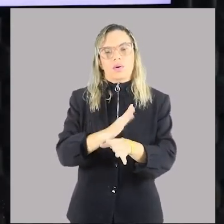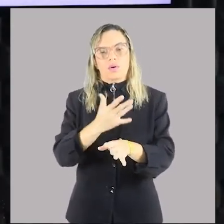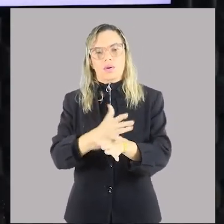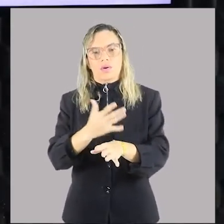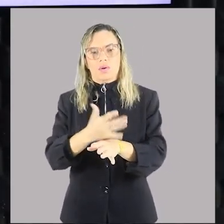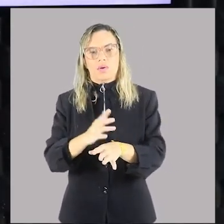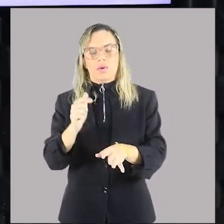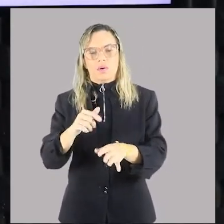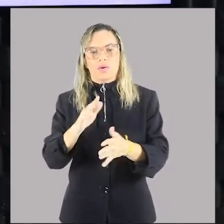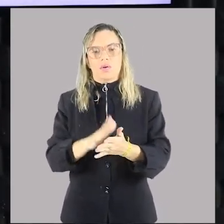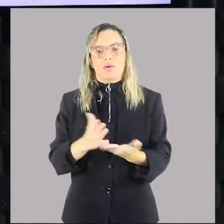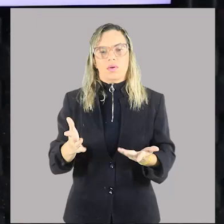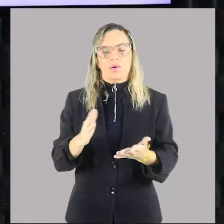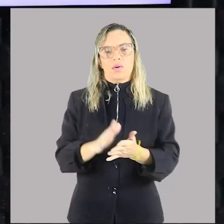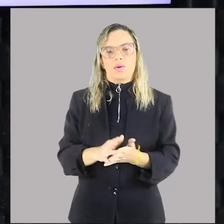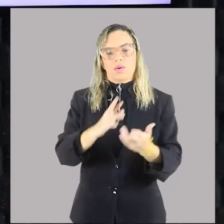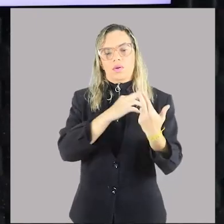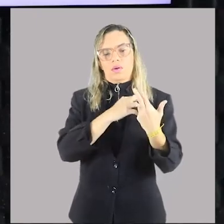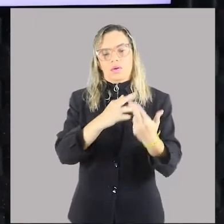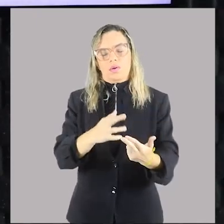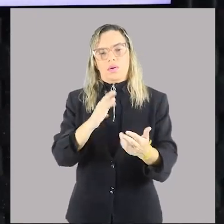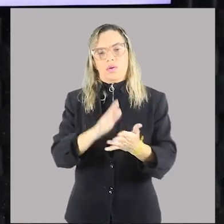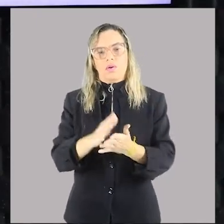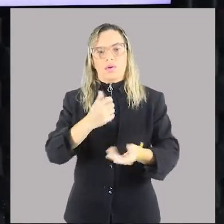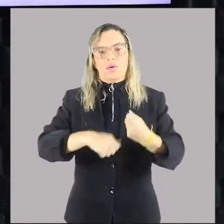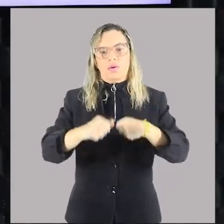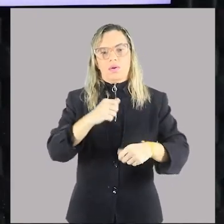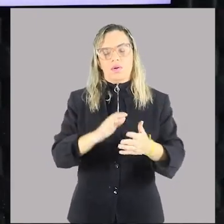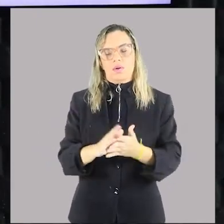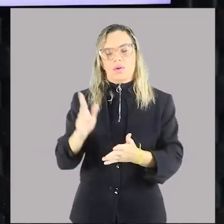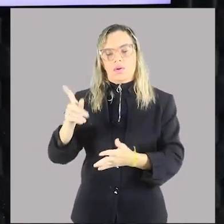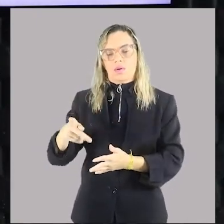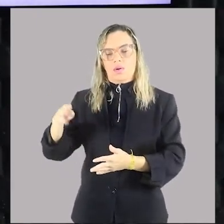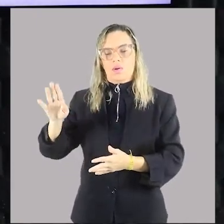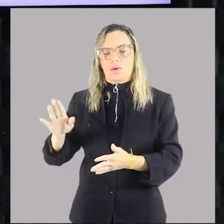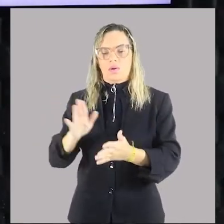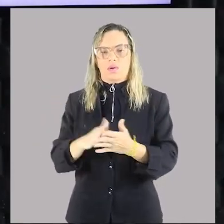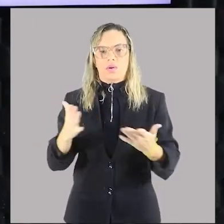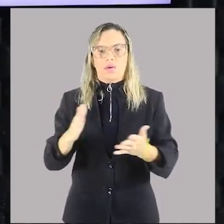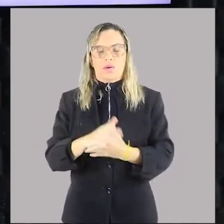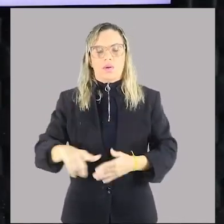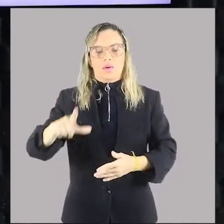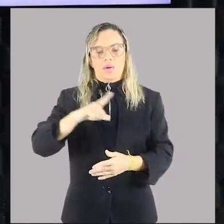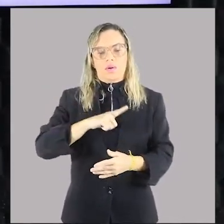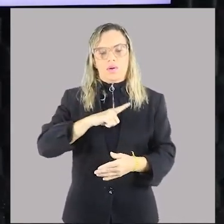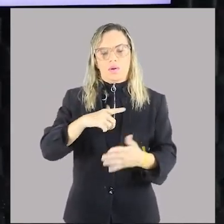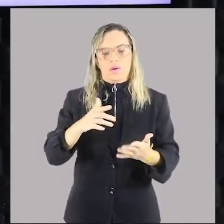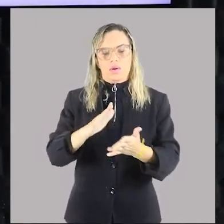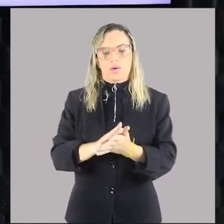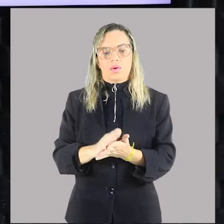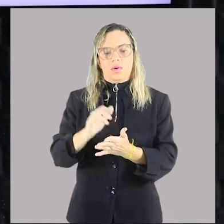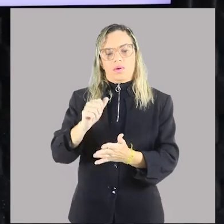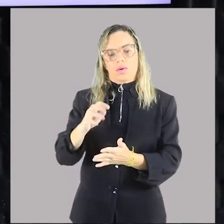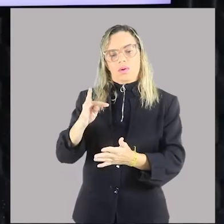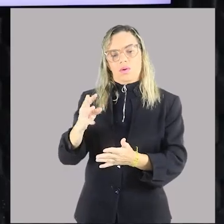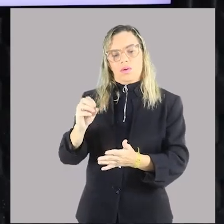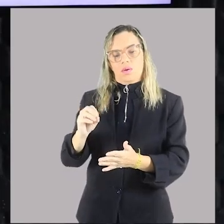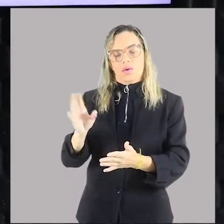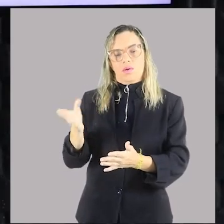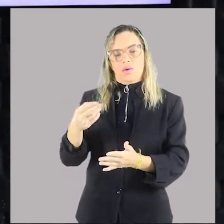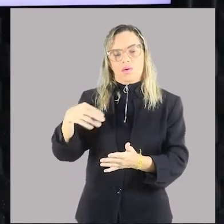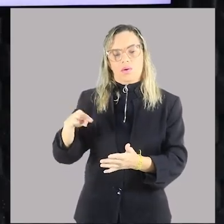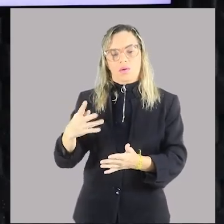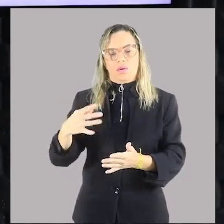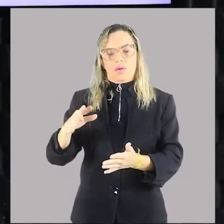está a cargo da administração pública. Perfeito? Aqui haverá um ato unilateral e este ato unilateral,